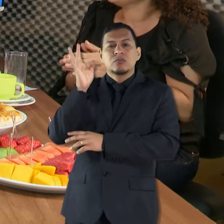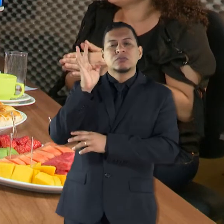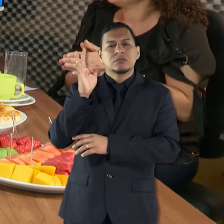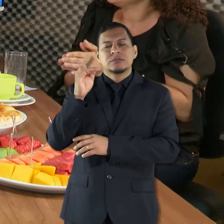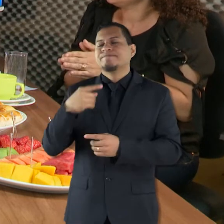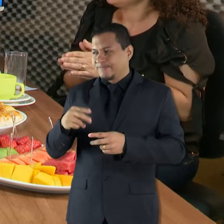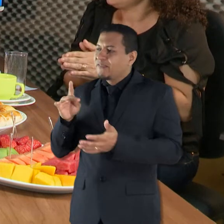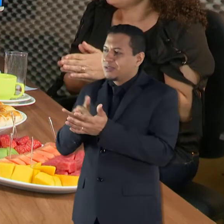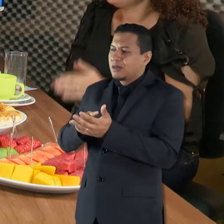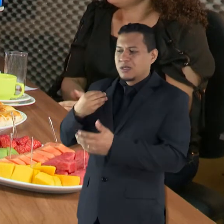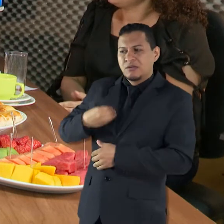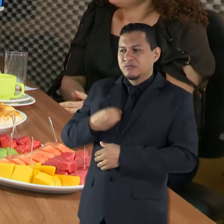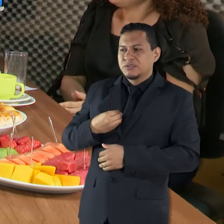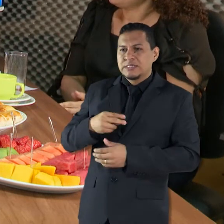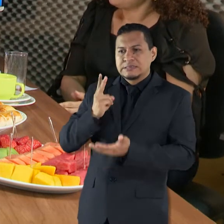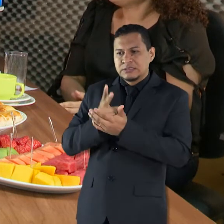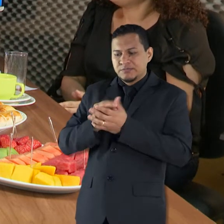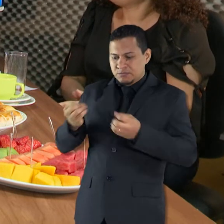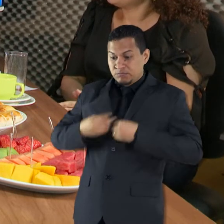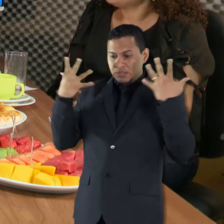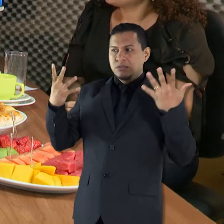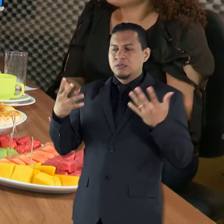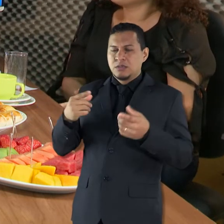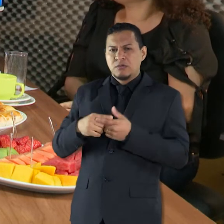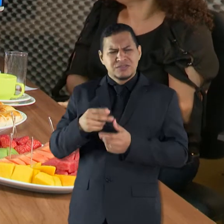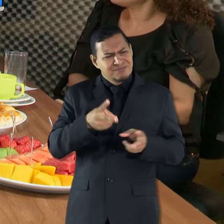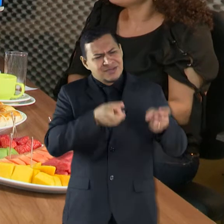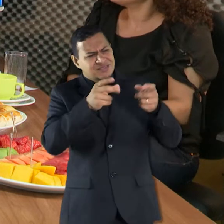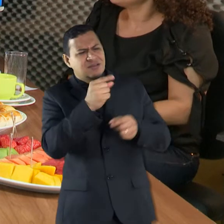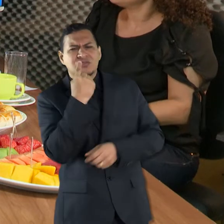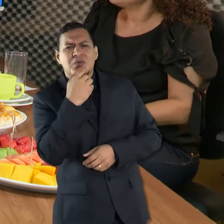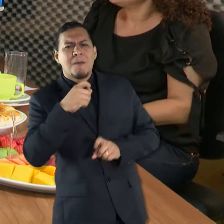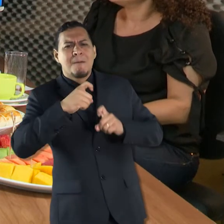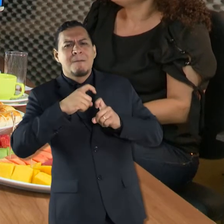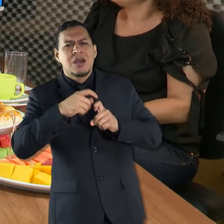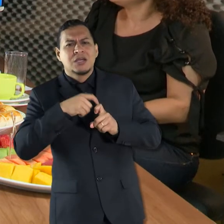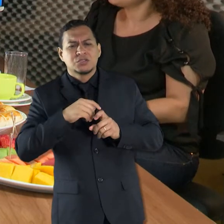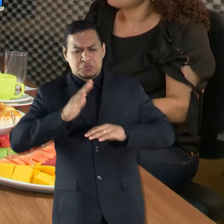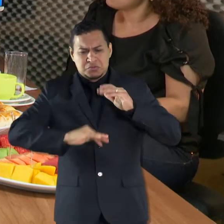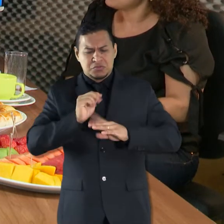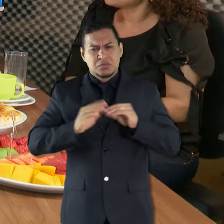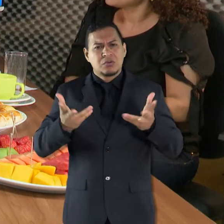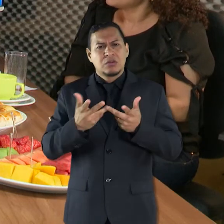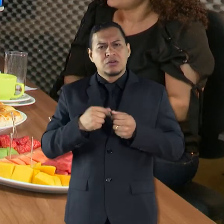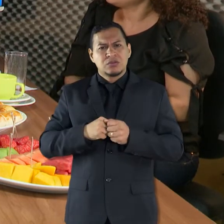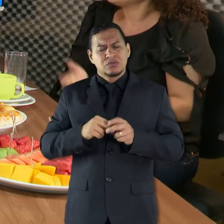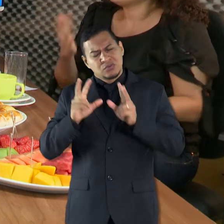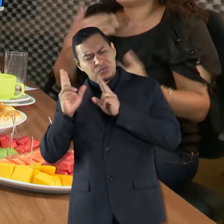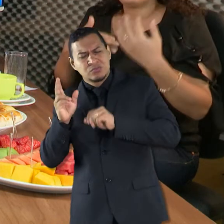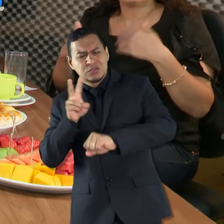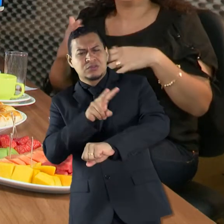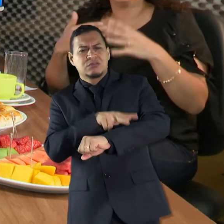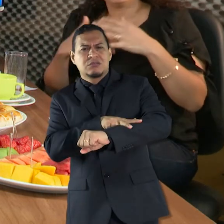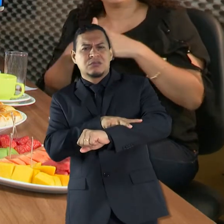amanhã. Não, a vida é uma caixinha É. de surpresas, né? Aí tu vê um médico, a pessoa que estuda tantos anos, né? Dormindo na rua. Aí tu se